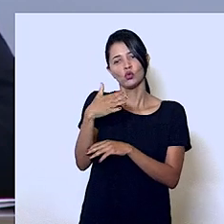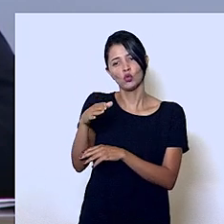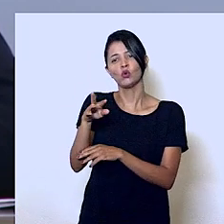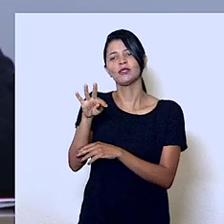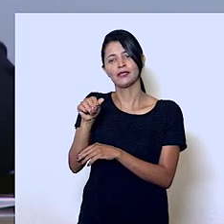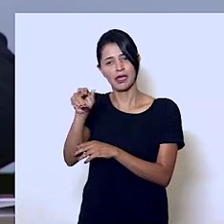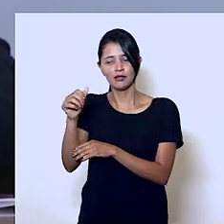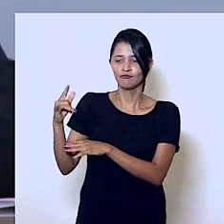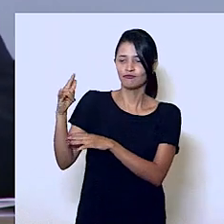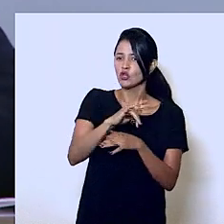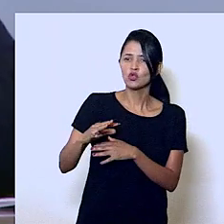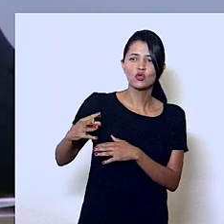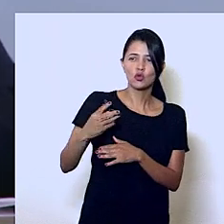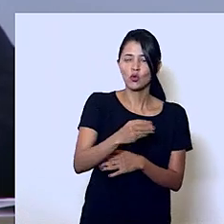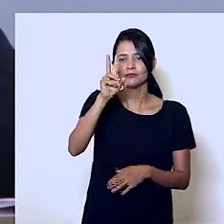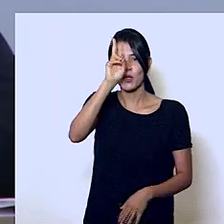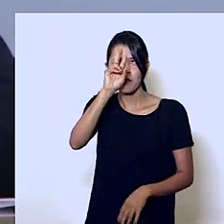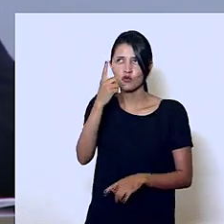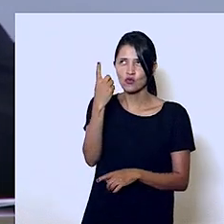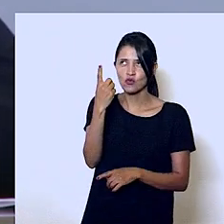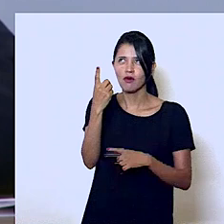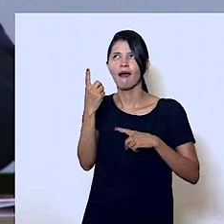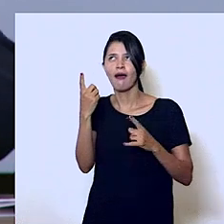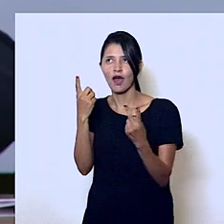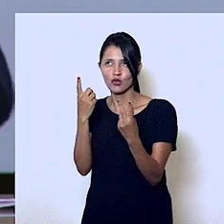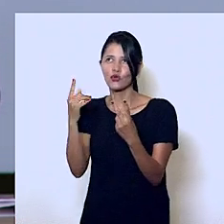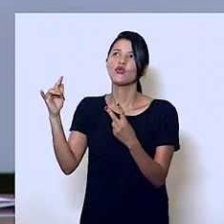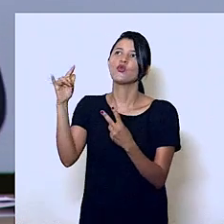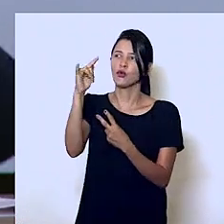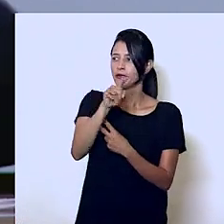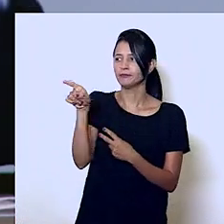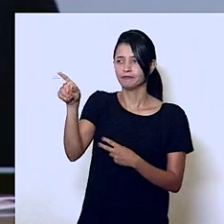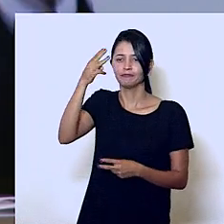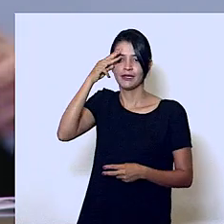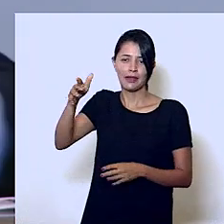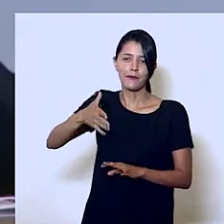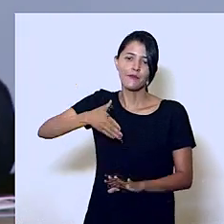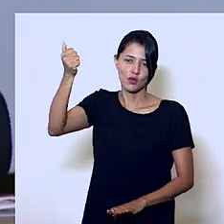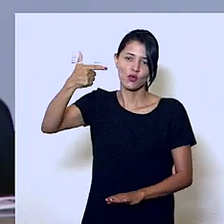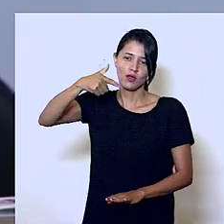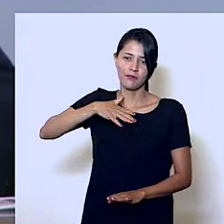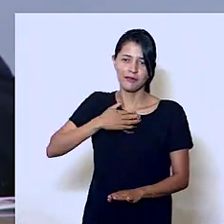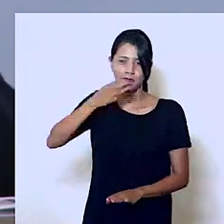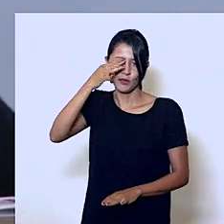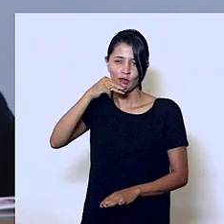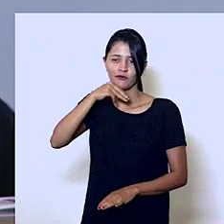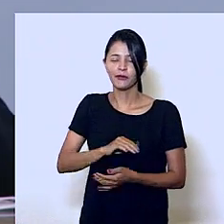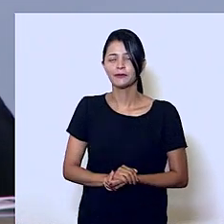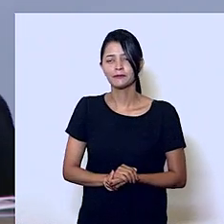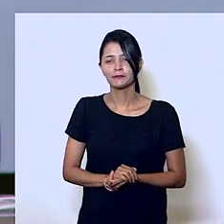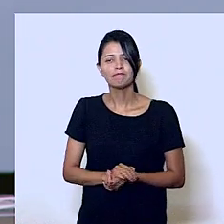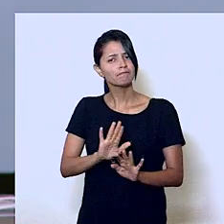vendo? Então, eu me lembro de um. A memória da Isabel está melhor, não estou dizendo que a minha memória não está boa. Mas, enfim, isso dá a dimensão,